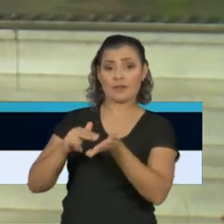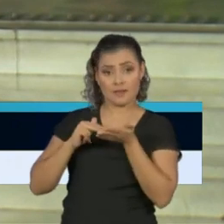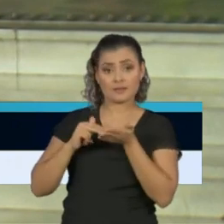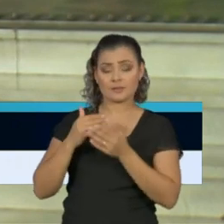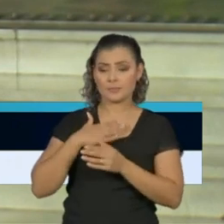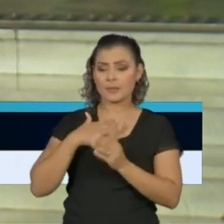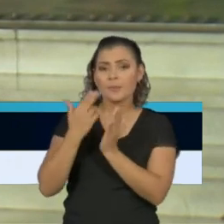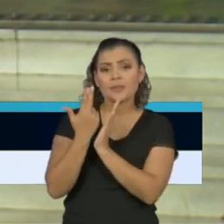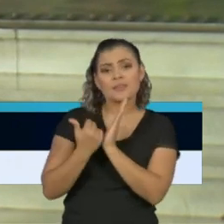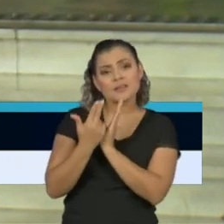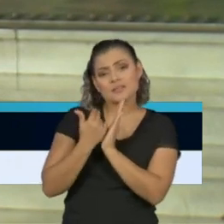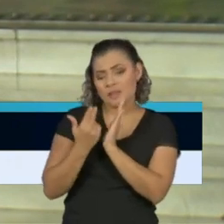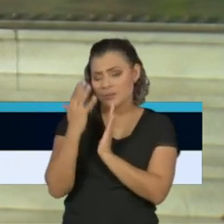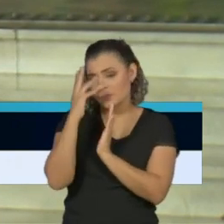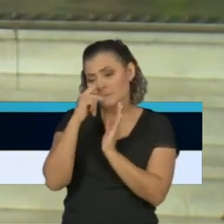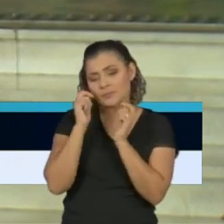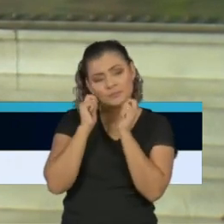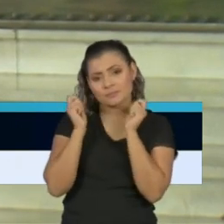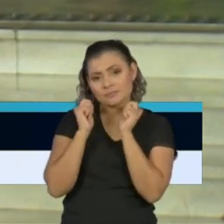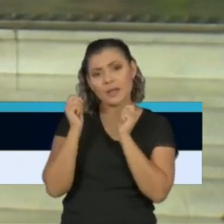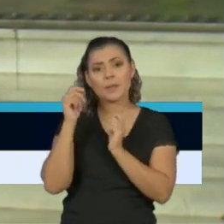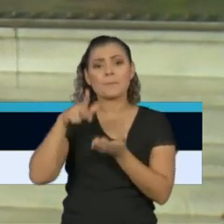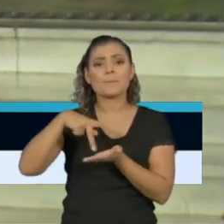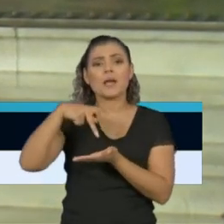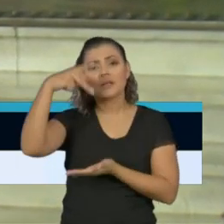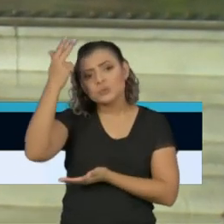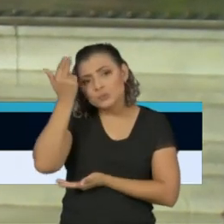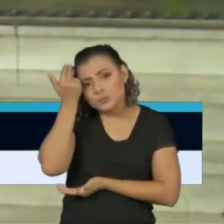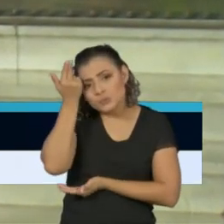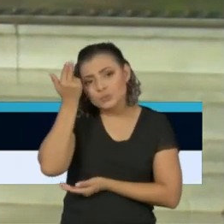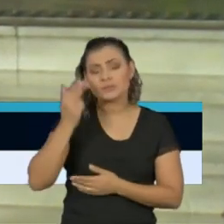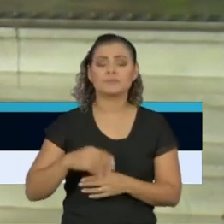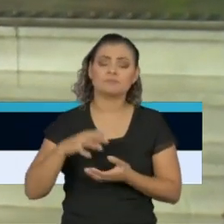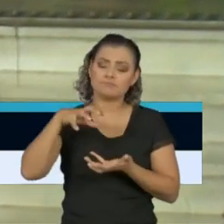com um desenho de Páscoa,